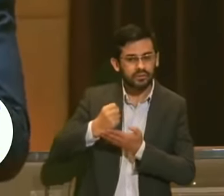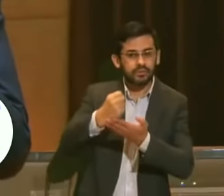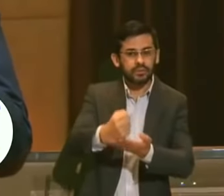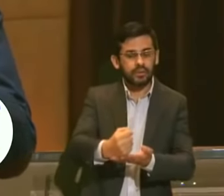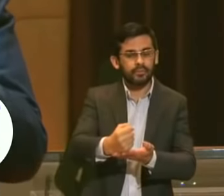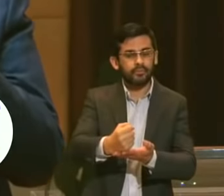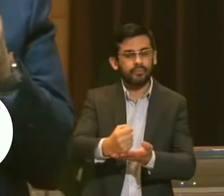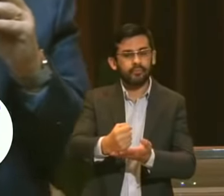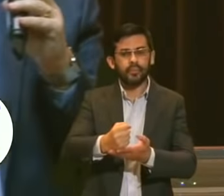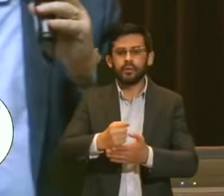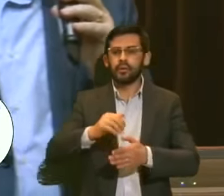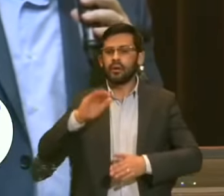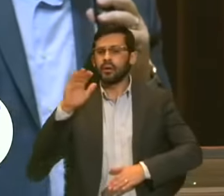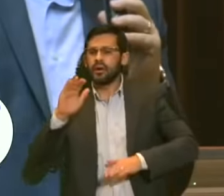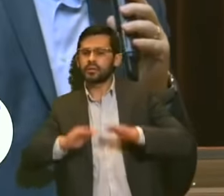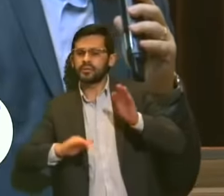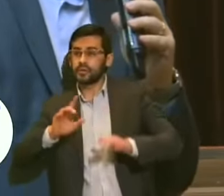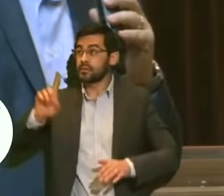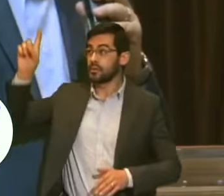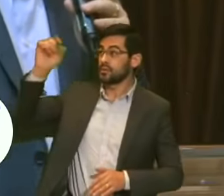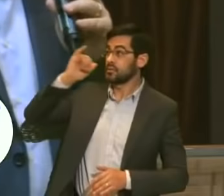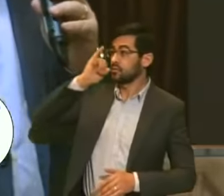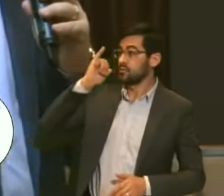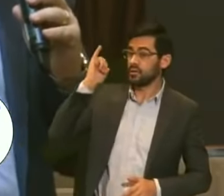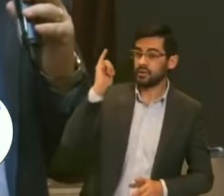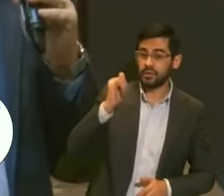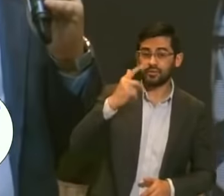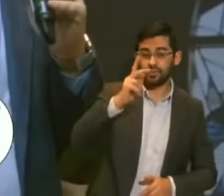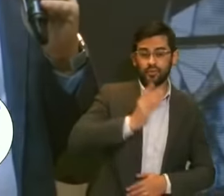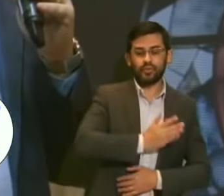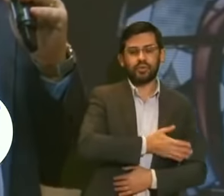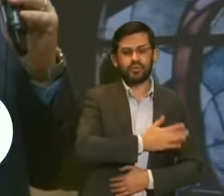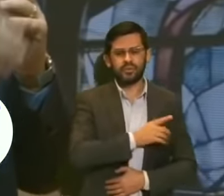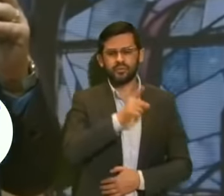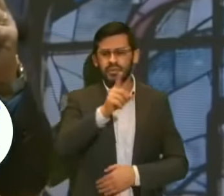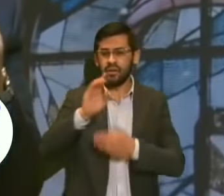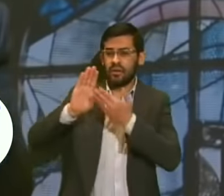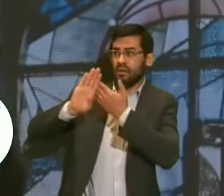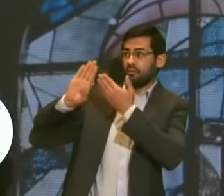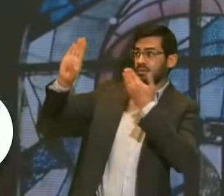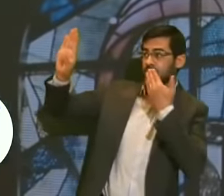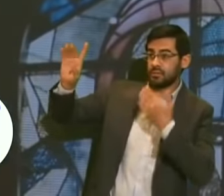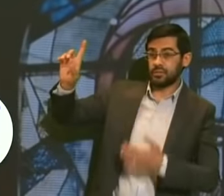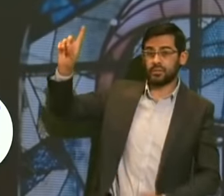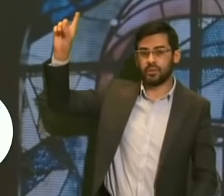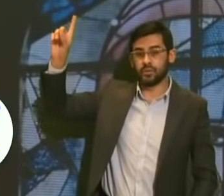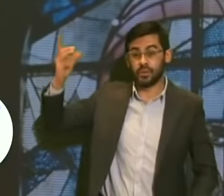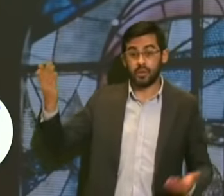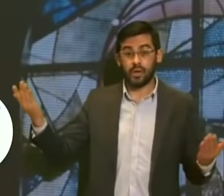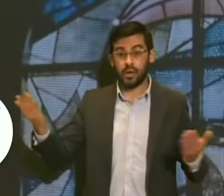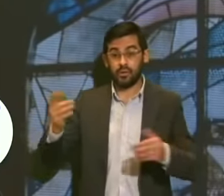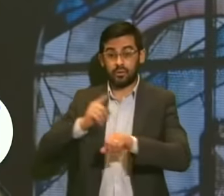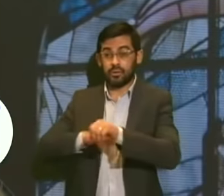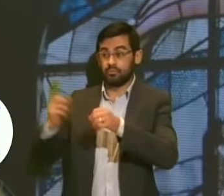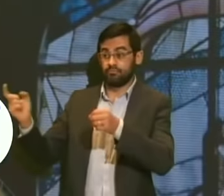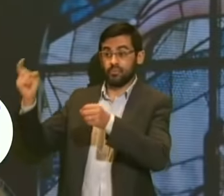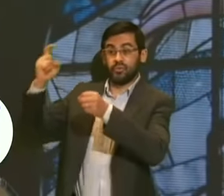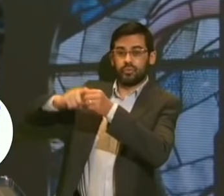Talvez o Senhor vai falar para você: olha, você está afastado, está na hora de